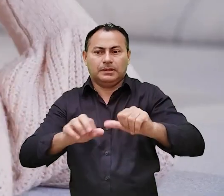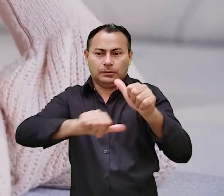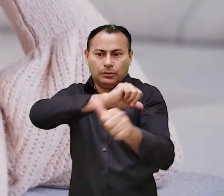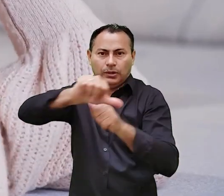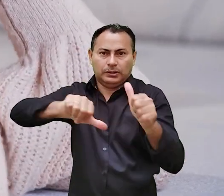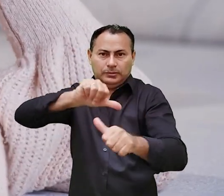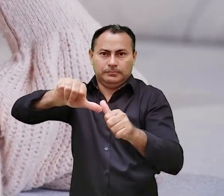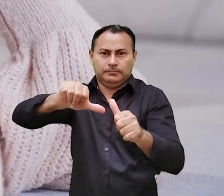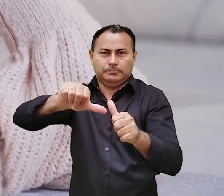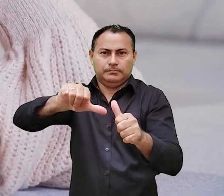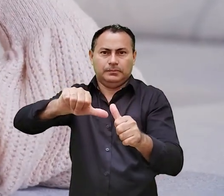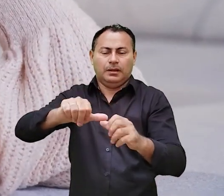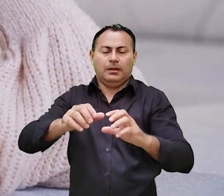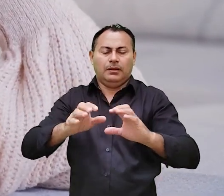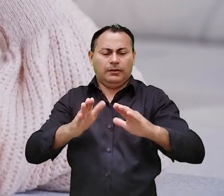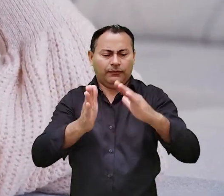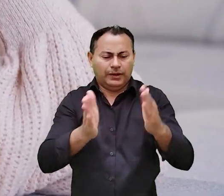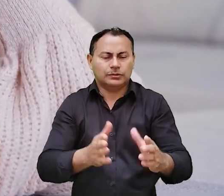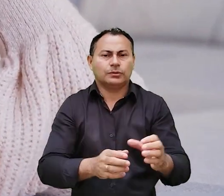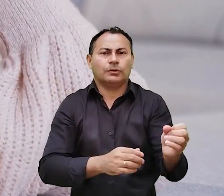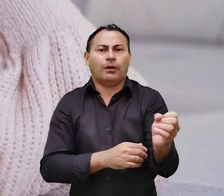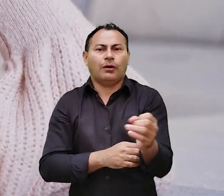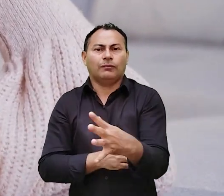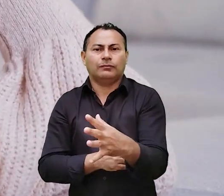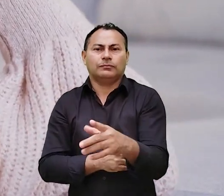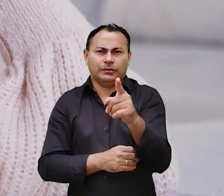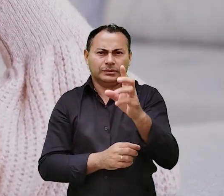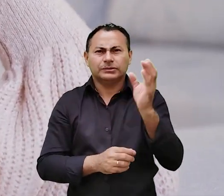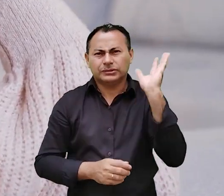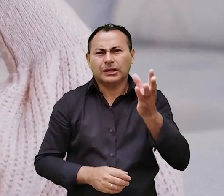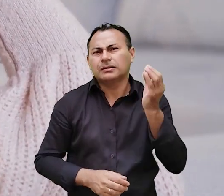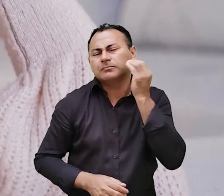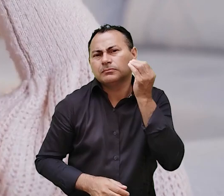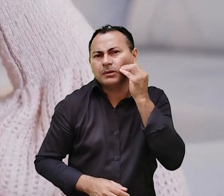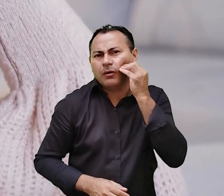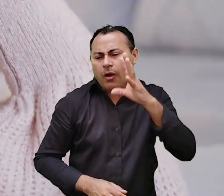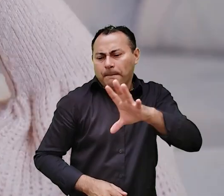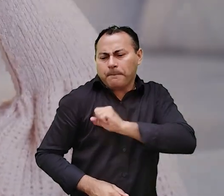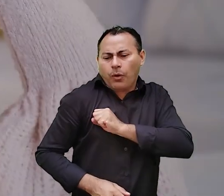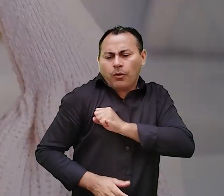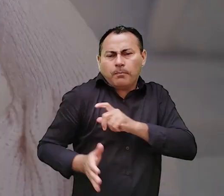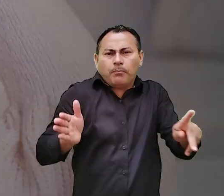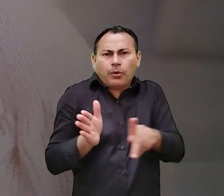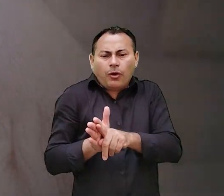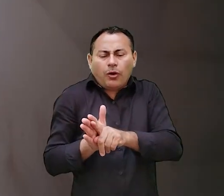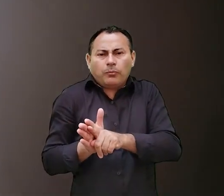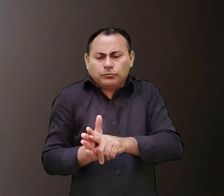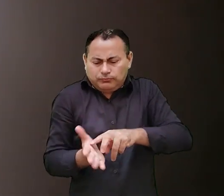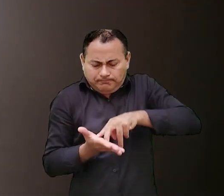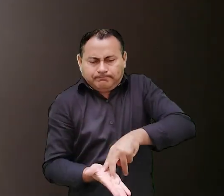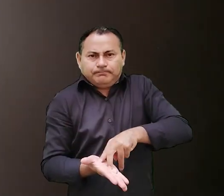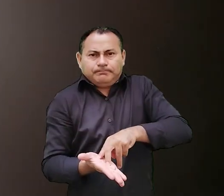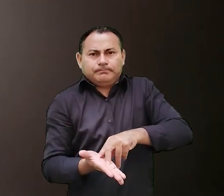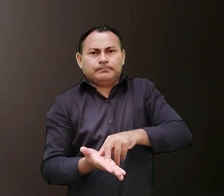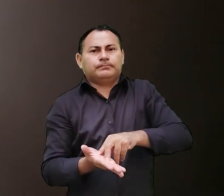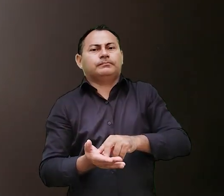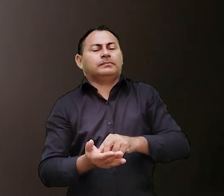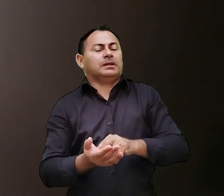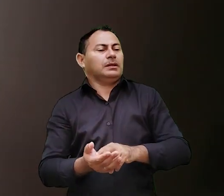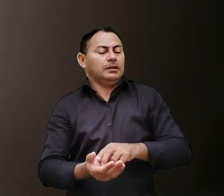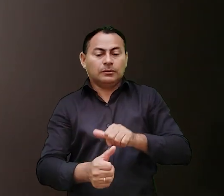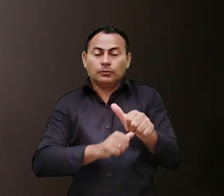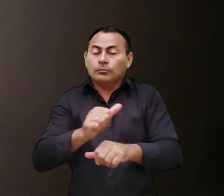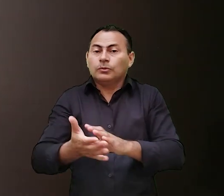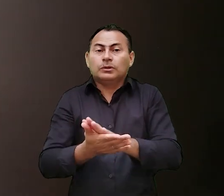disciplina, tornamo-nos vasos novos. Você já experimentou o amor incondicional, indestrutível, inspirador